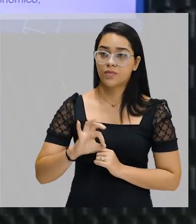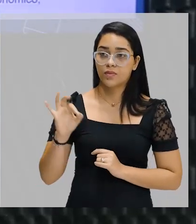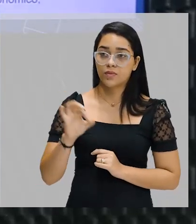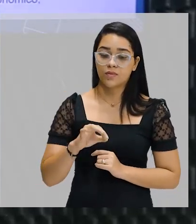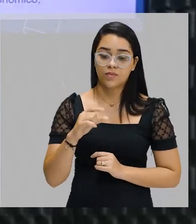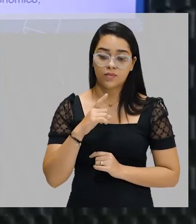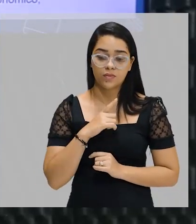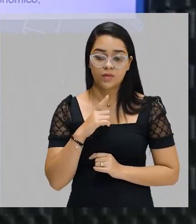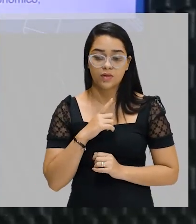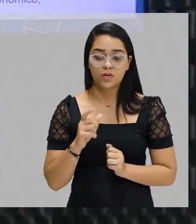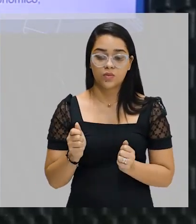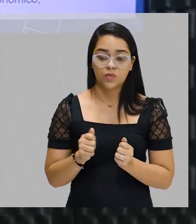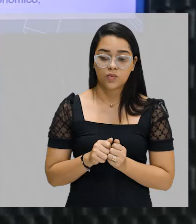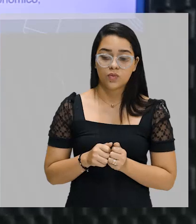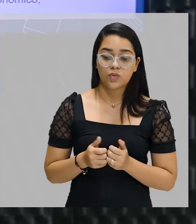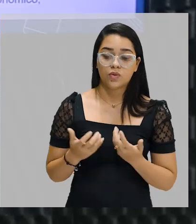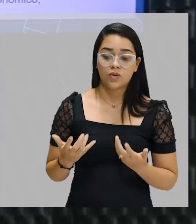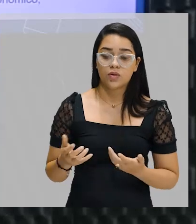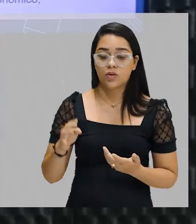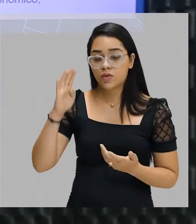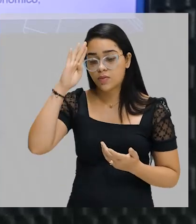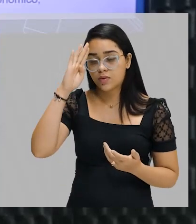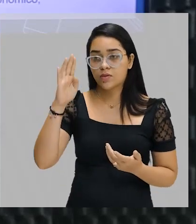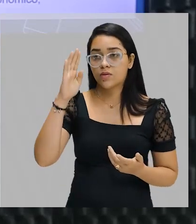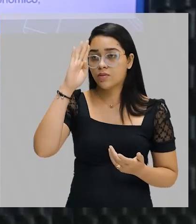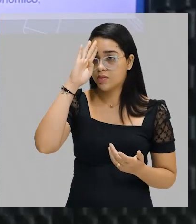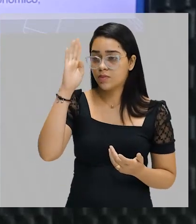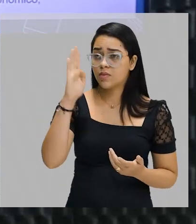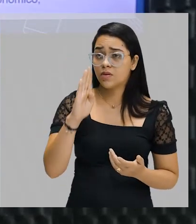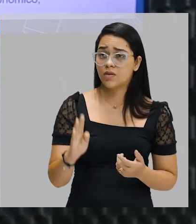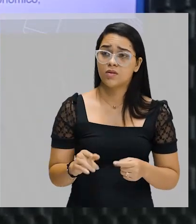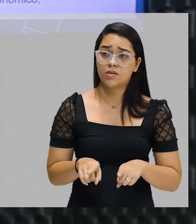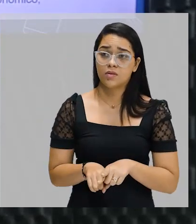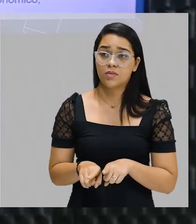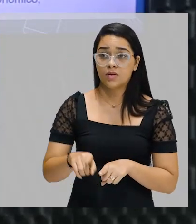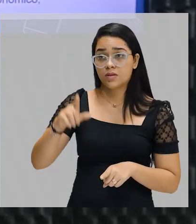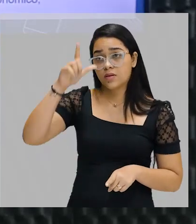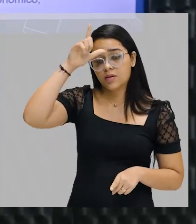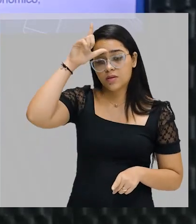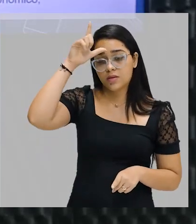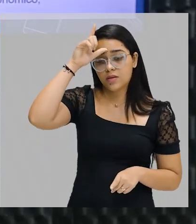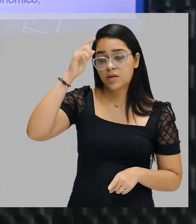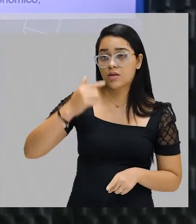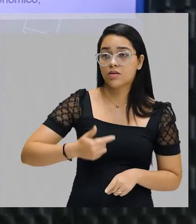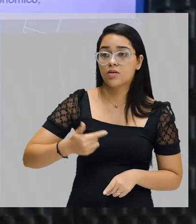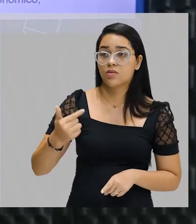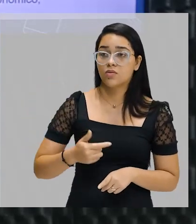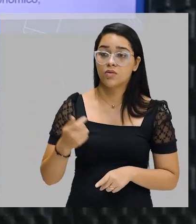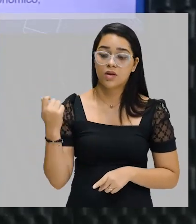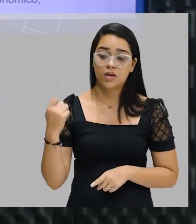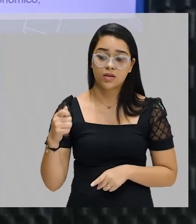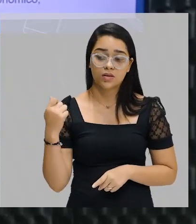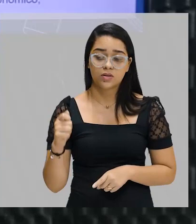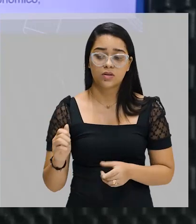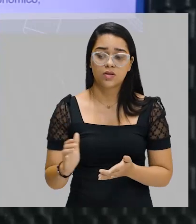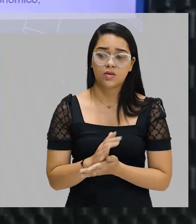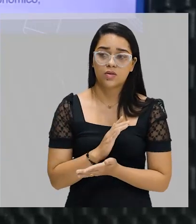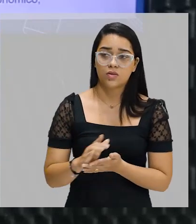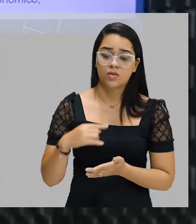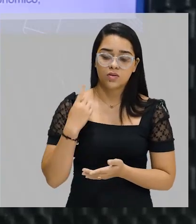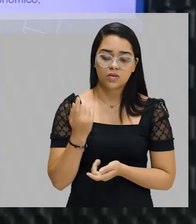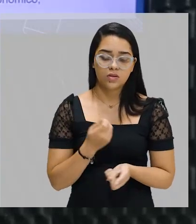uma tarifa externa comum, e o Brasil é a principal economia desse bloco e também de liderança, tá certo? Em segundo lugar com a Argentina. Muito dessas